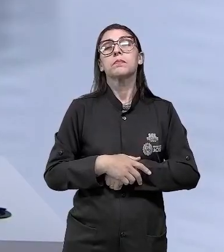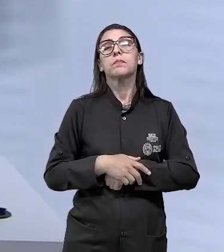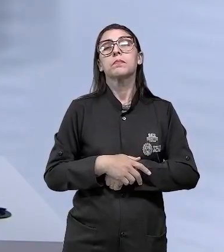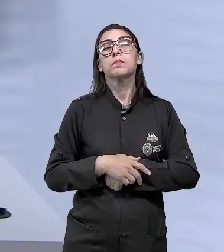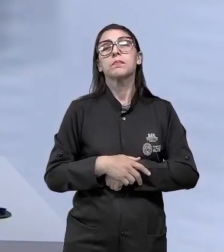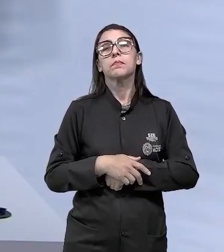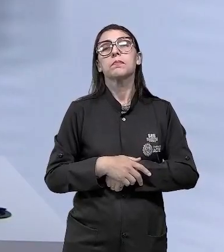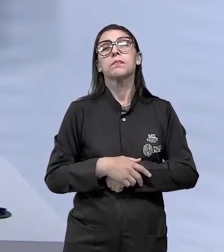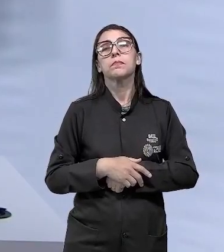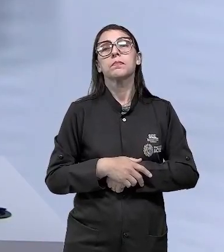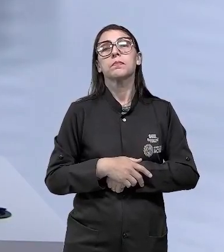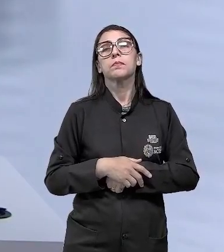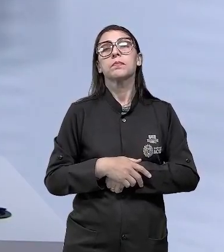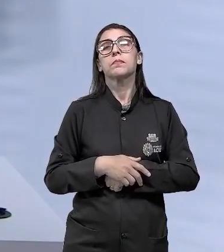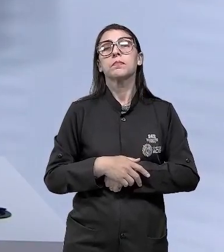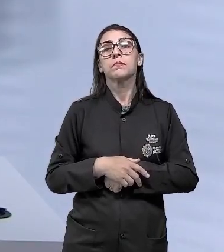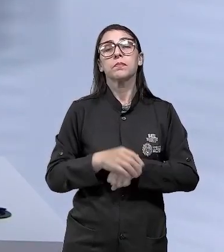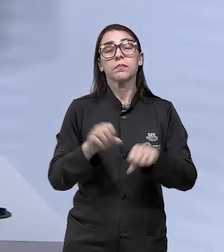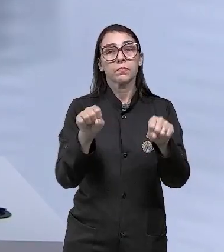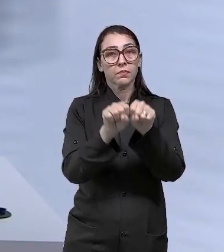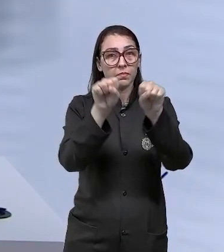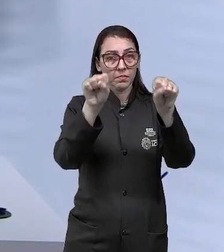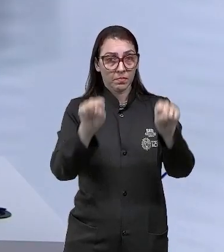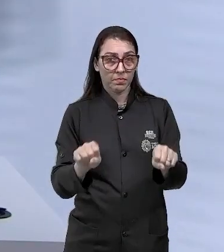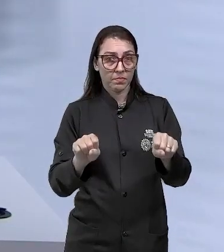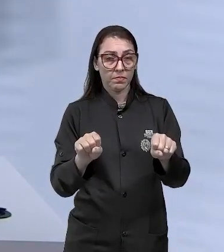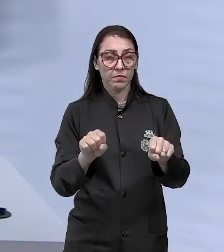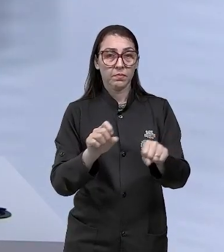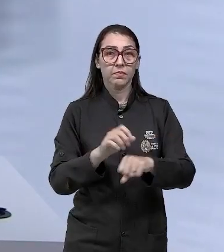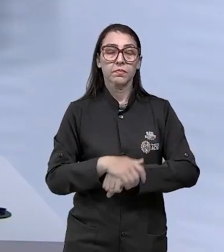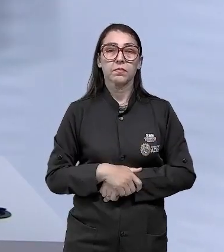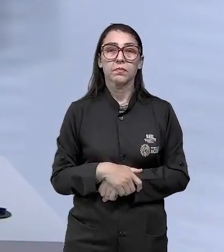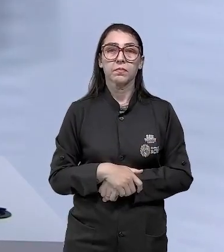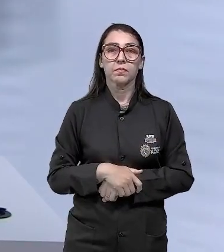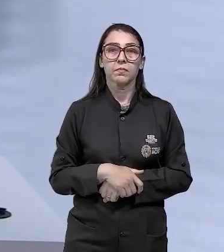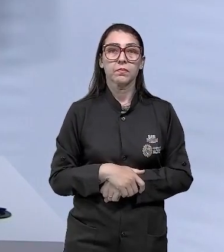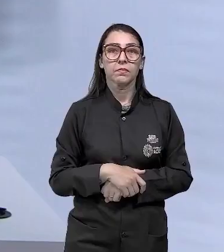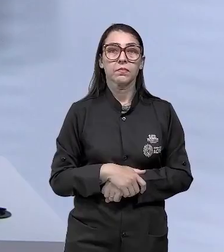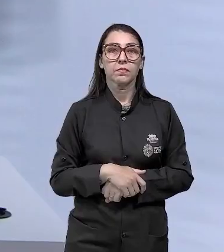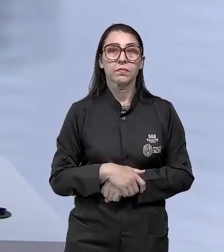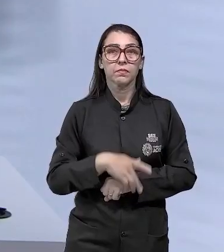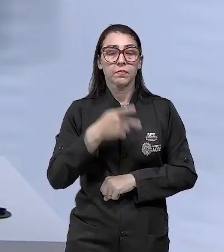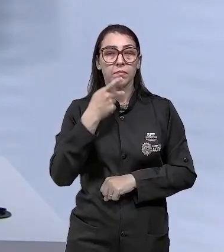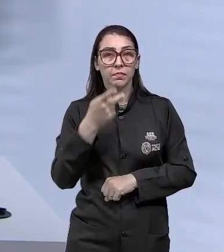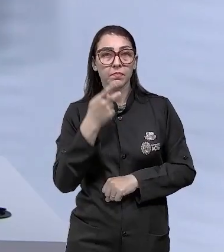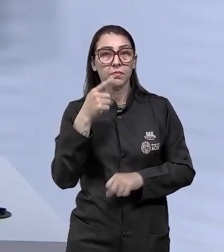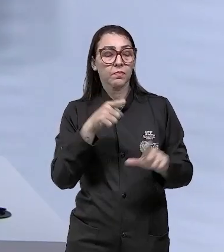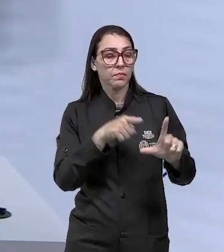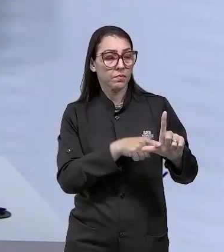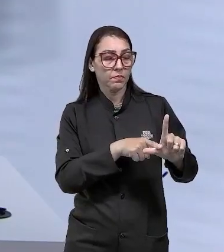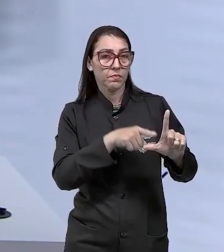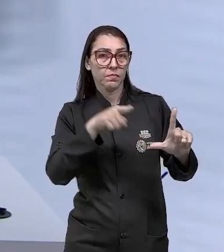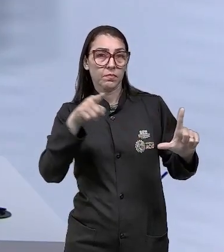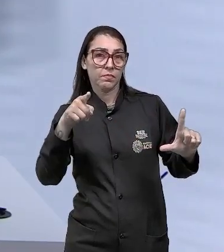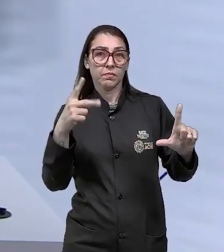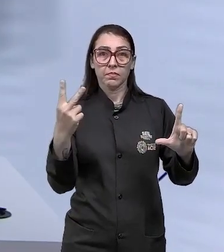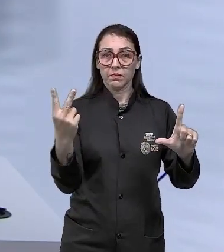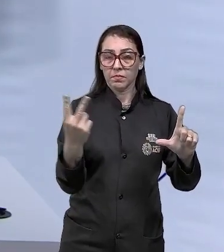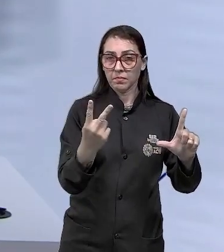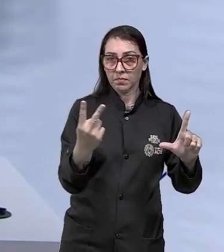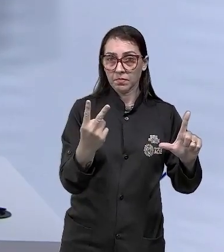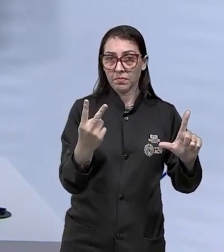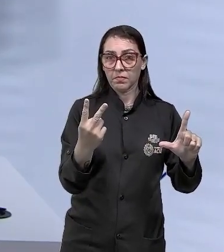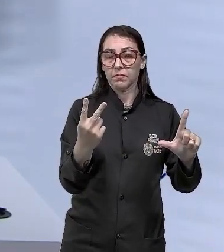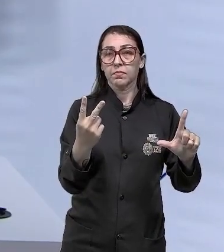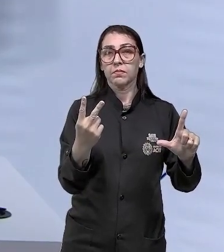determinar no eixo, no sistema. No entanto, como nós estamos falando de uma reta, basta 2 pontos